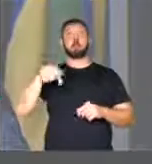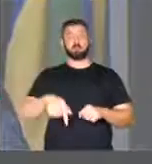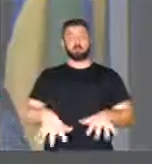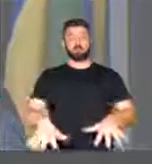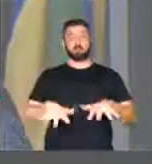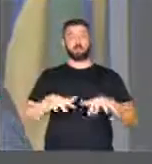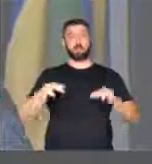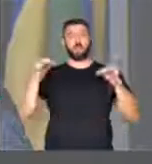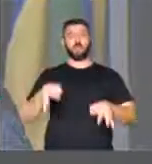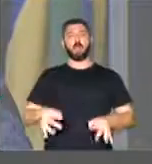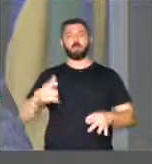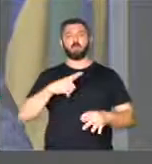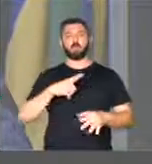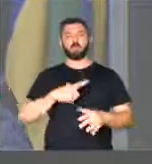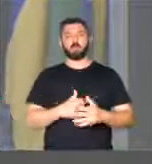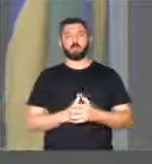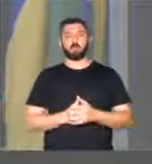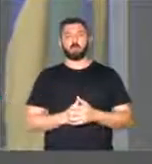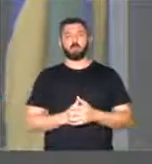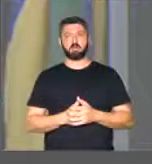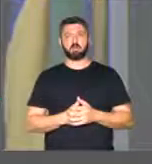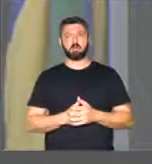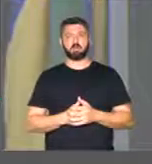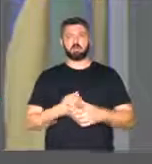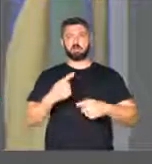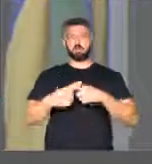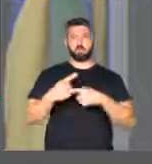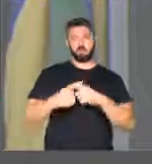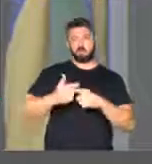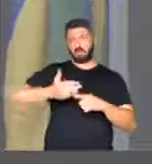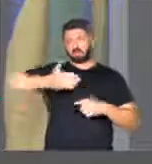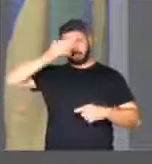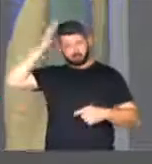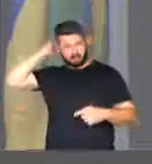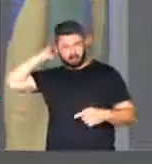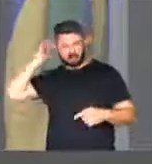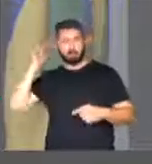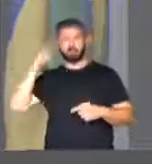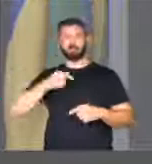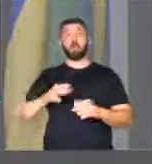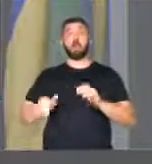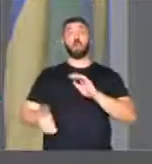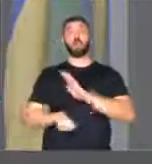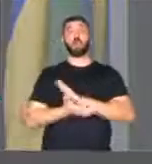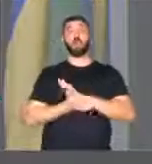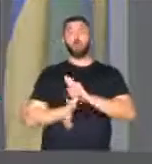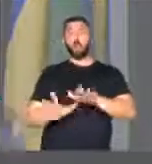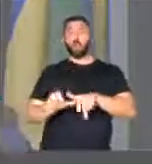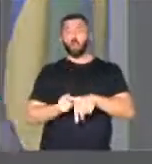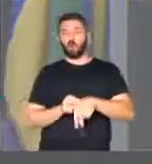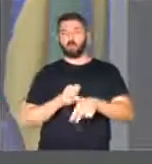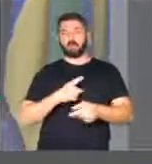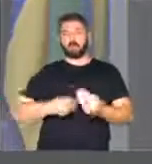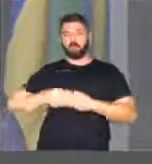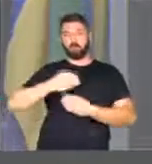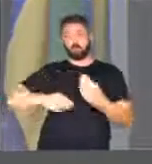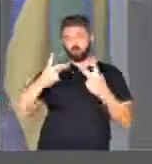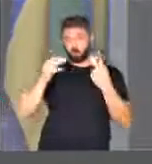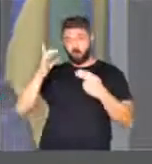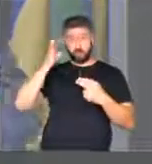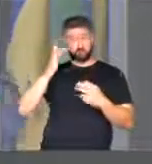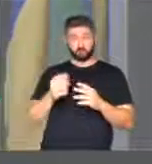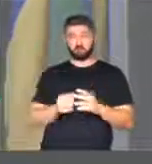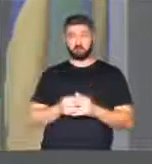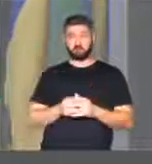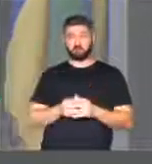esse plenário estava correta. Não é o fato de Temer ser também um corrupto e estar envolvido nas mesmas práticas de